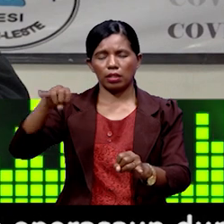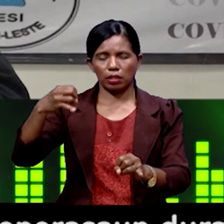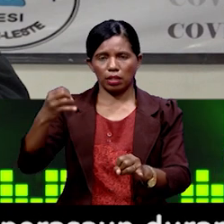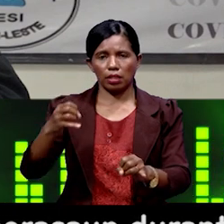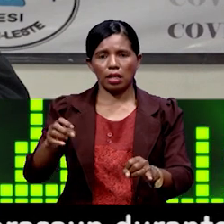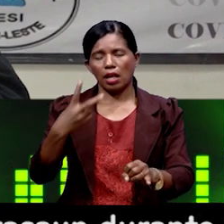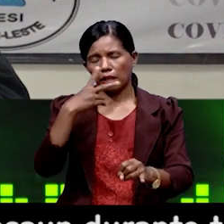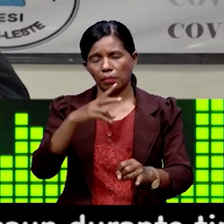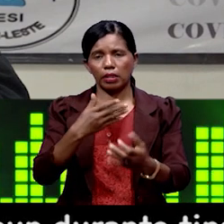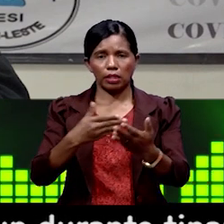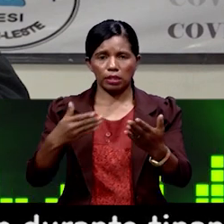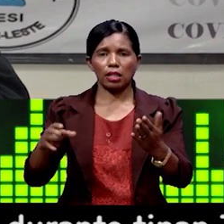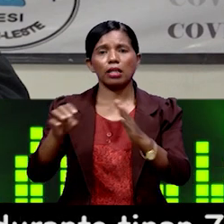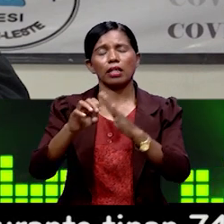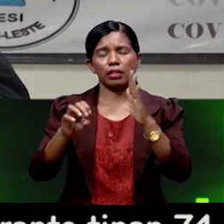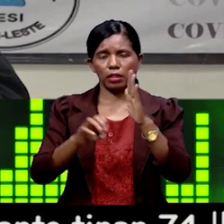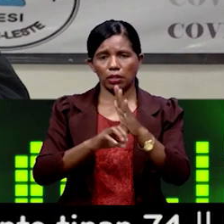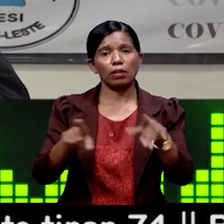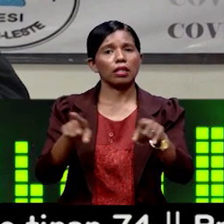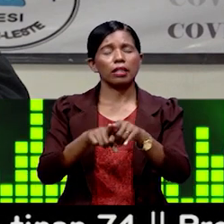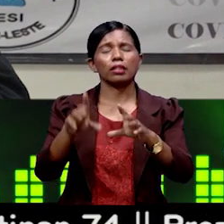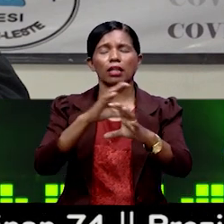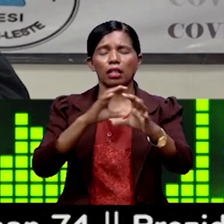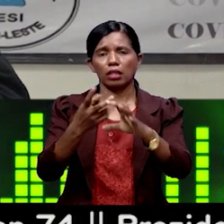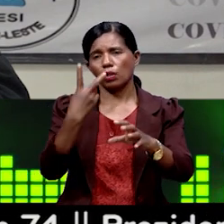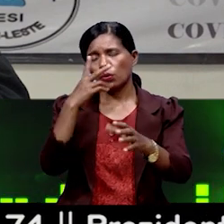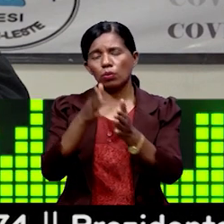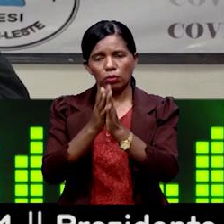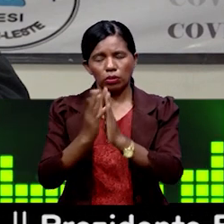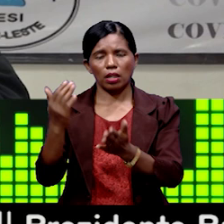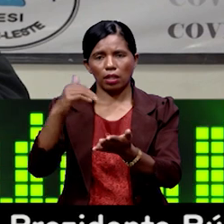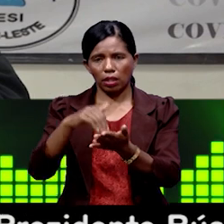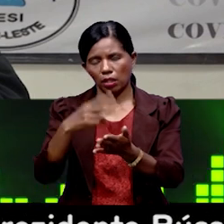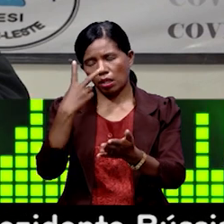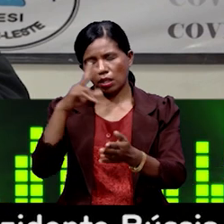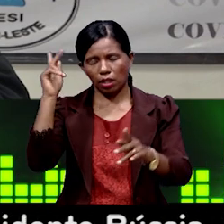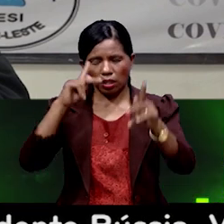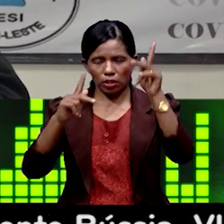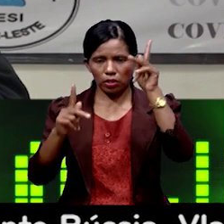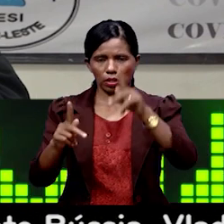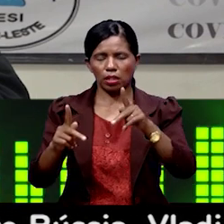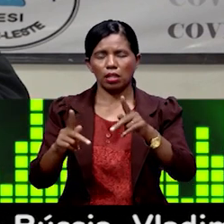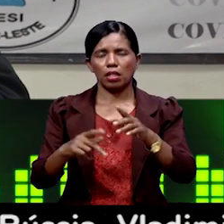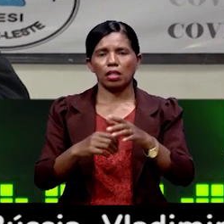Estado, atu iha seriedade, follow up, bakazu sira nebe resista durante